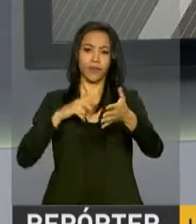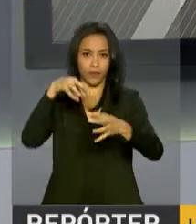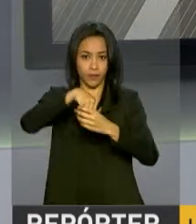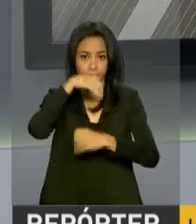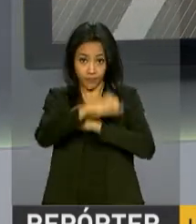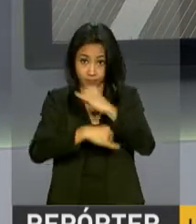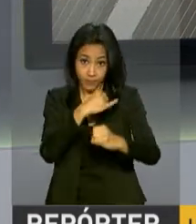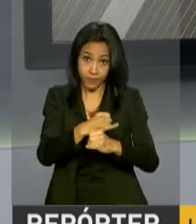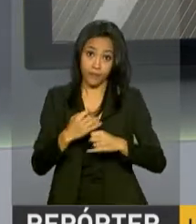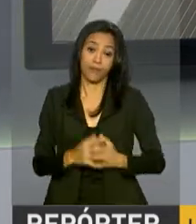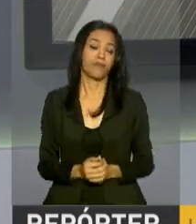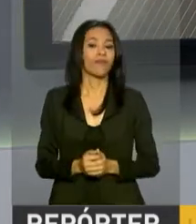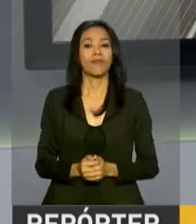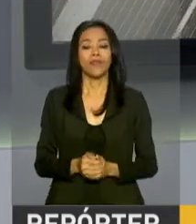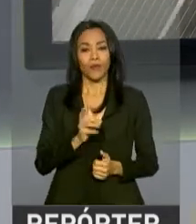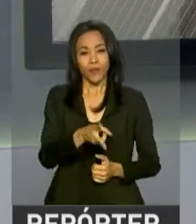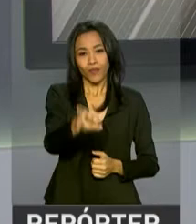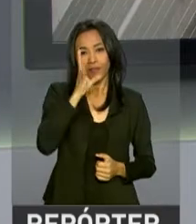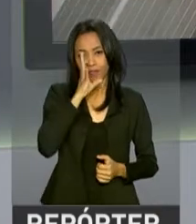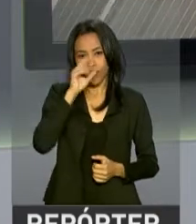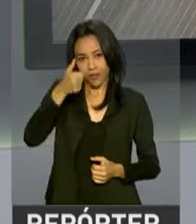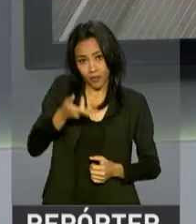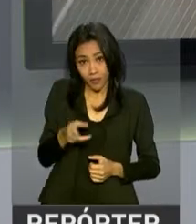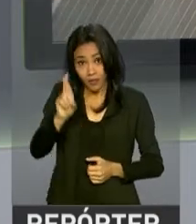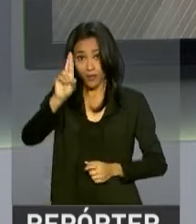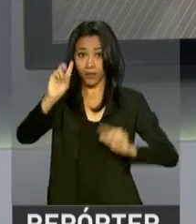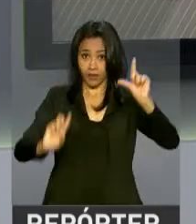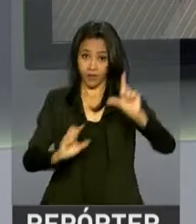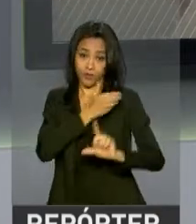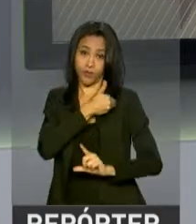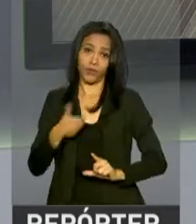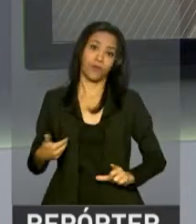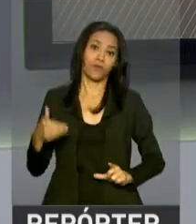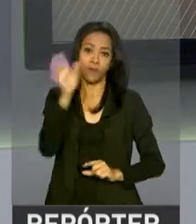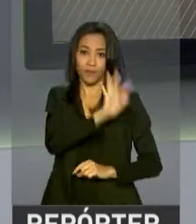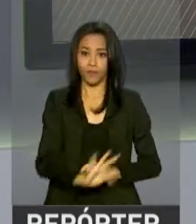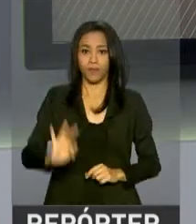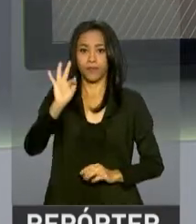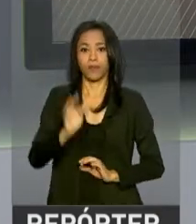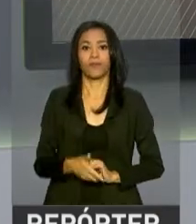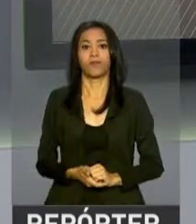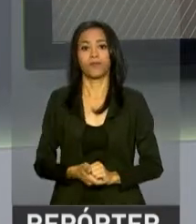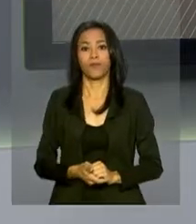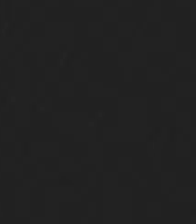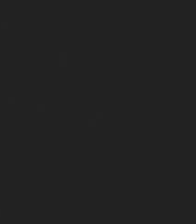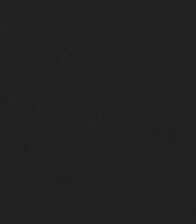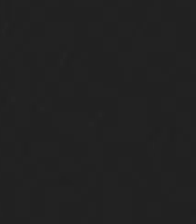nbr na internet continue com a gente aqui na nbr a tv do governo federal